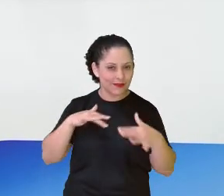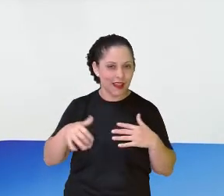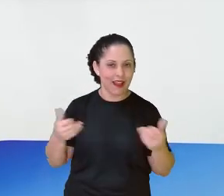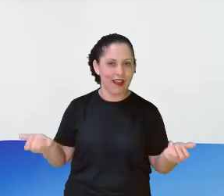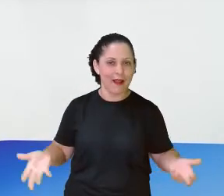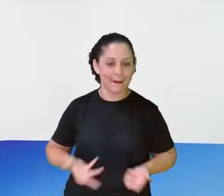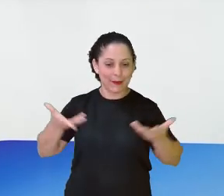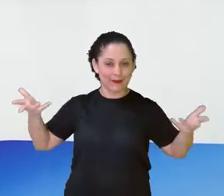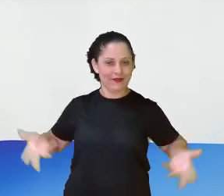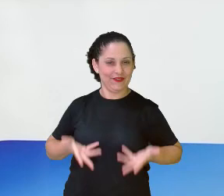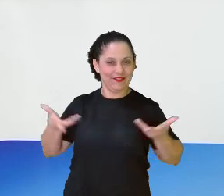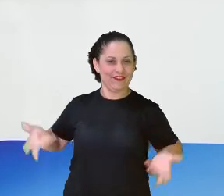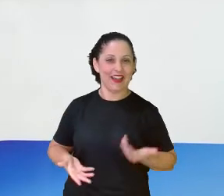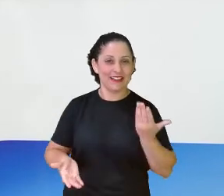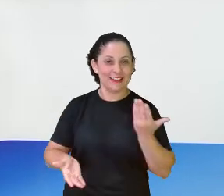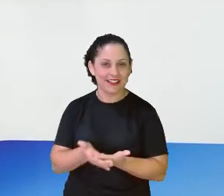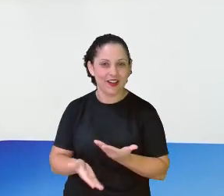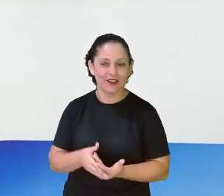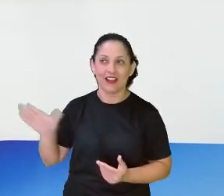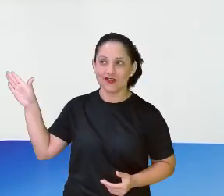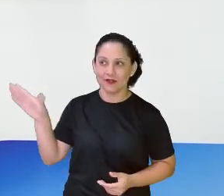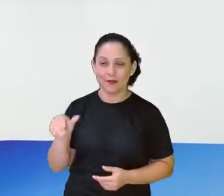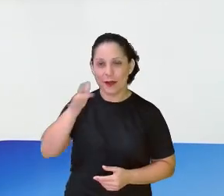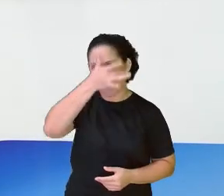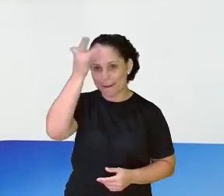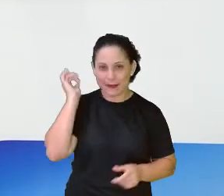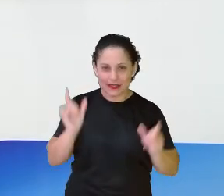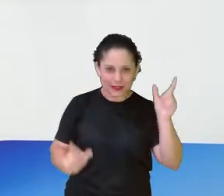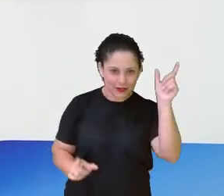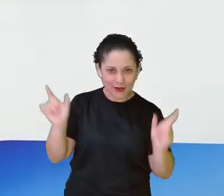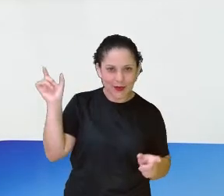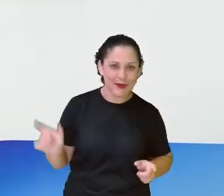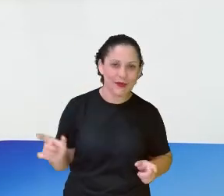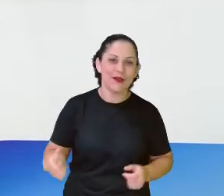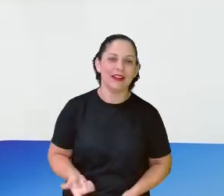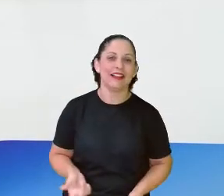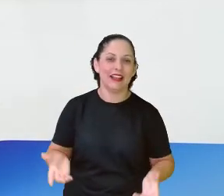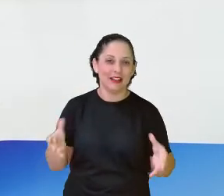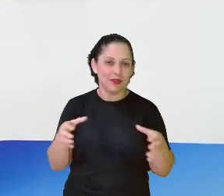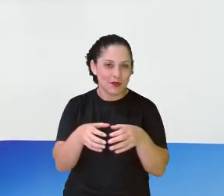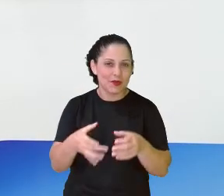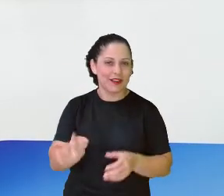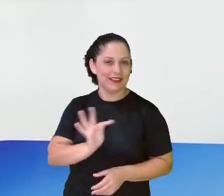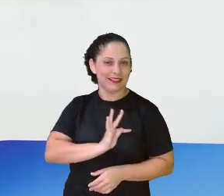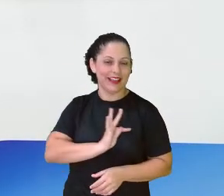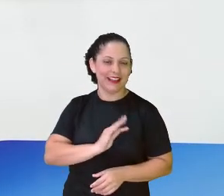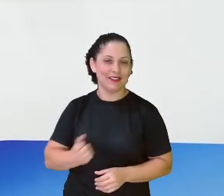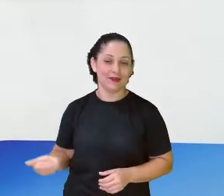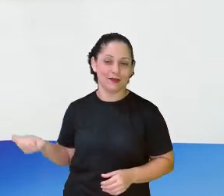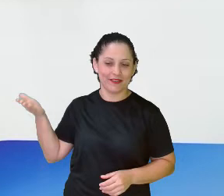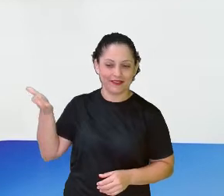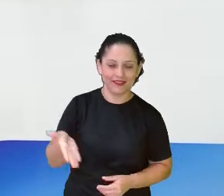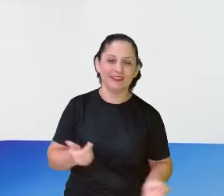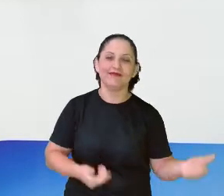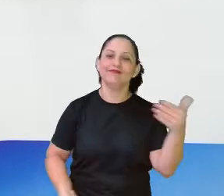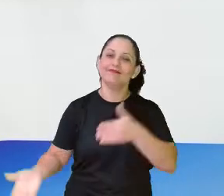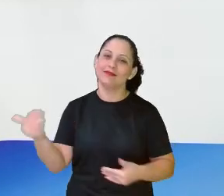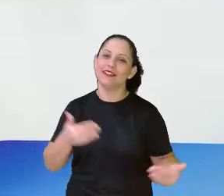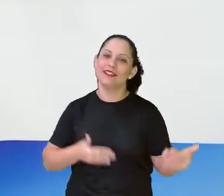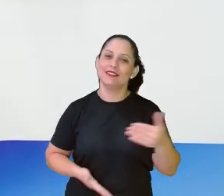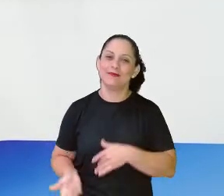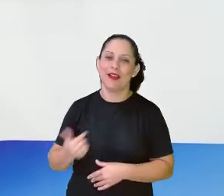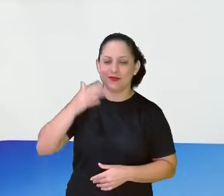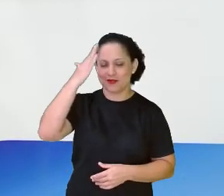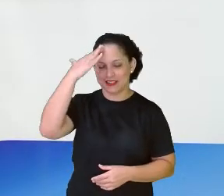Quem sabe eu não trago alguém da produção aqui para me auxiliar ao vivo, né? Quem sabe? Eu sei que a